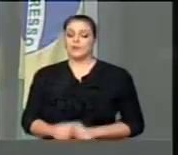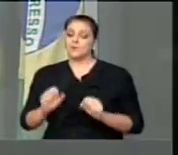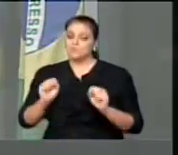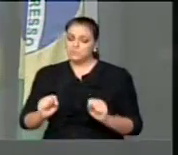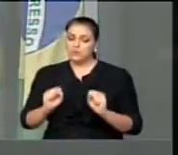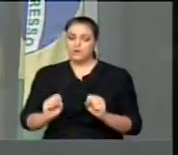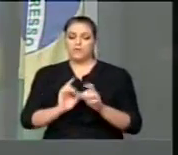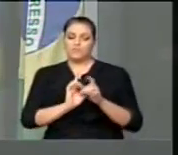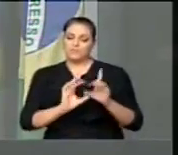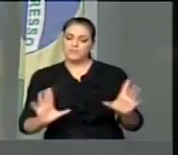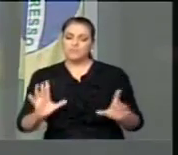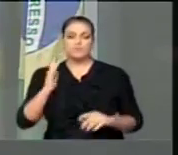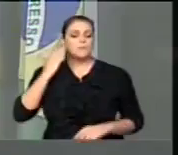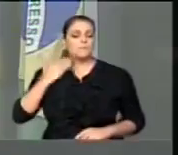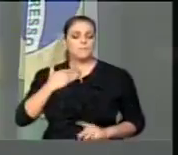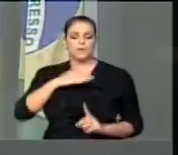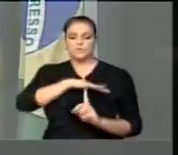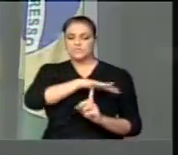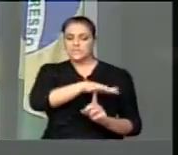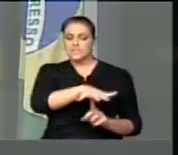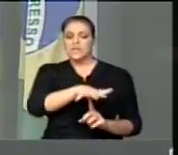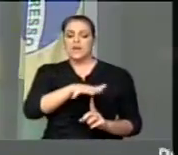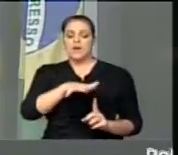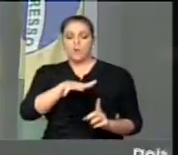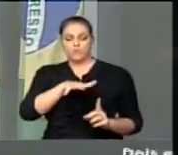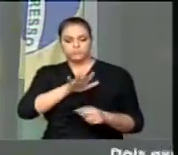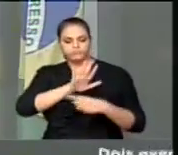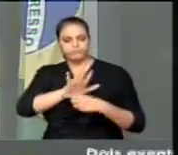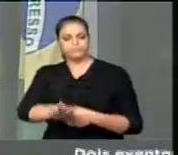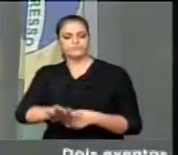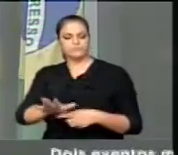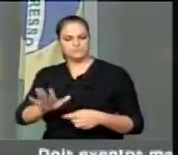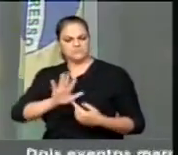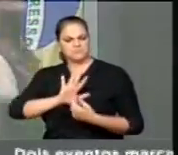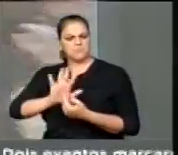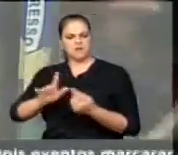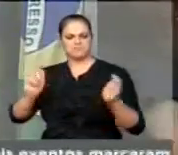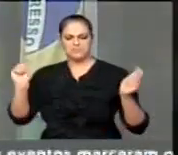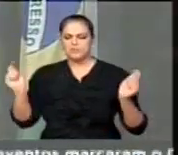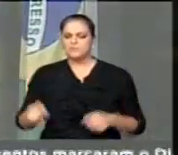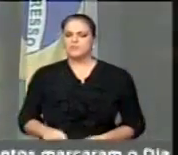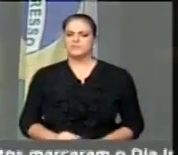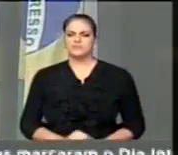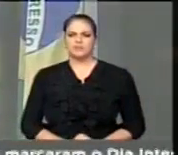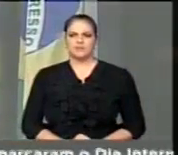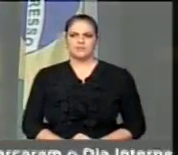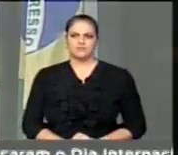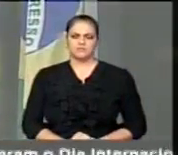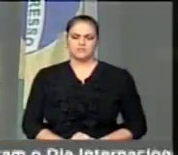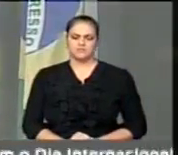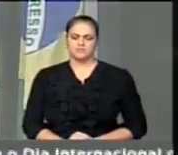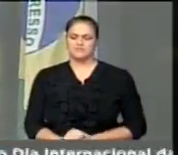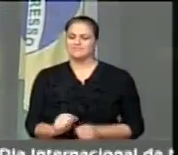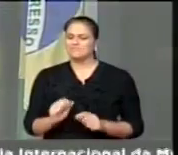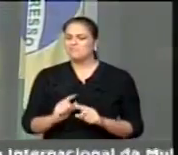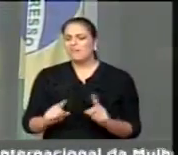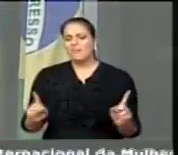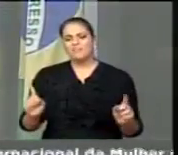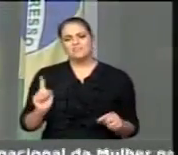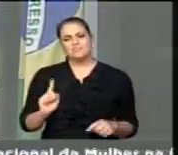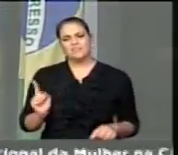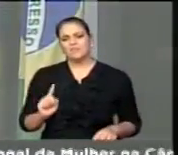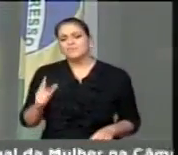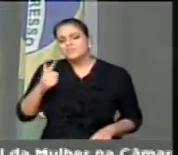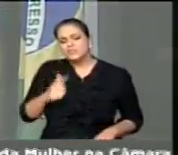do Banco Central, que, tendo autonomia, daria uma demonstração para o mercado que o governo está em busca de credibilidade. Mas não, mais uma